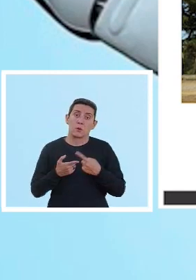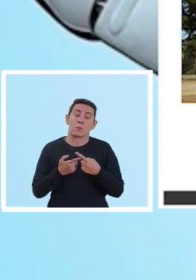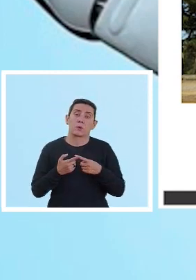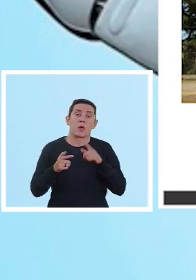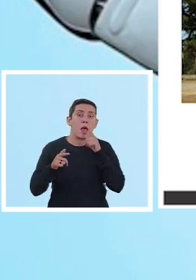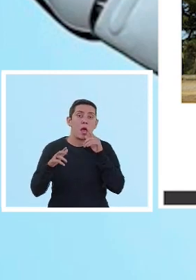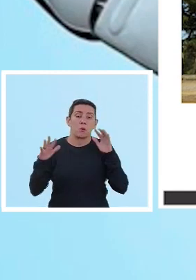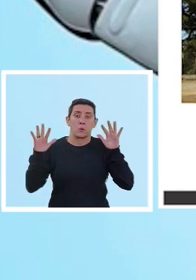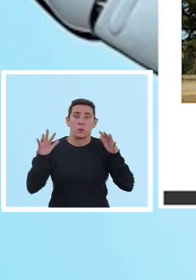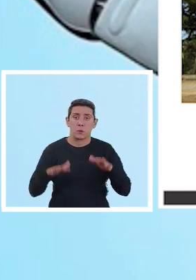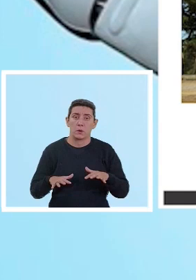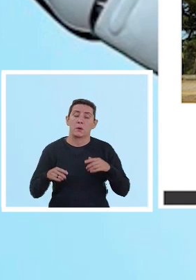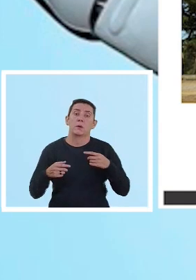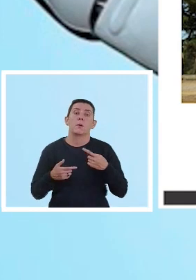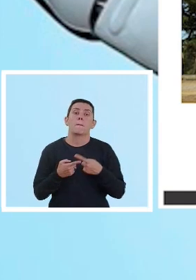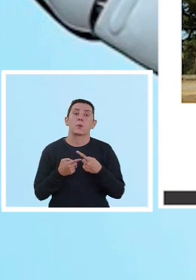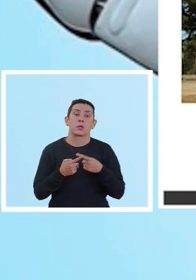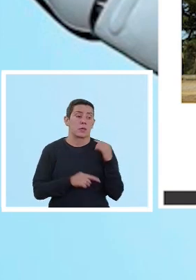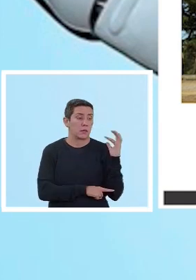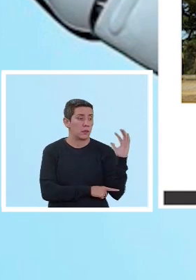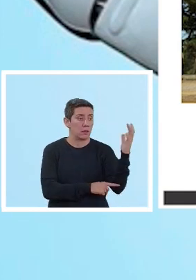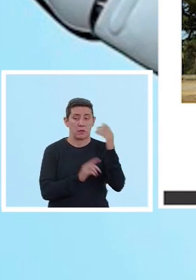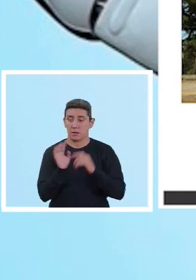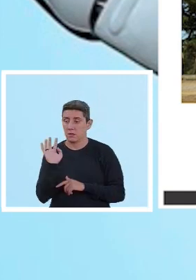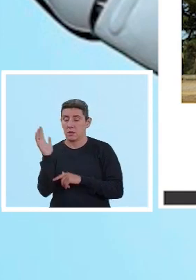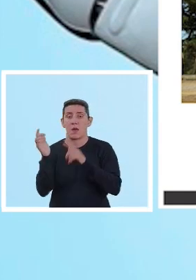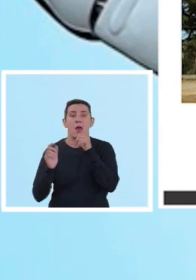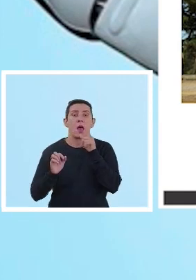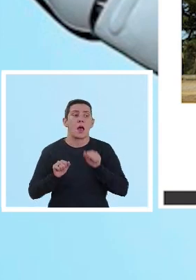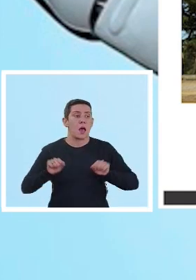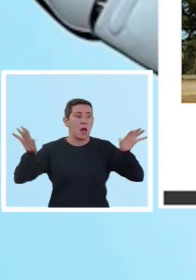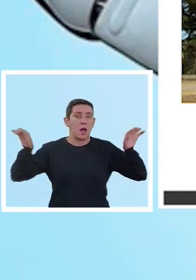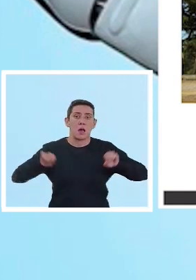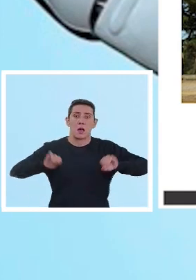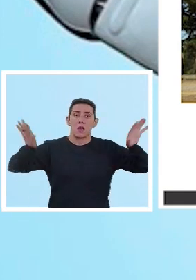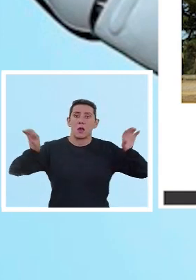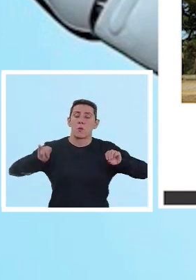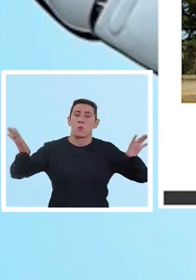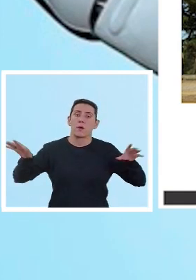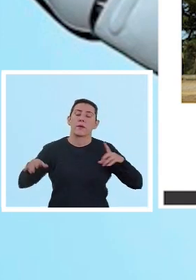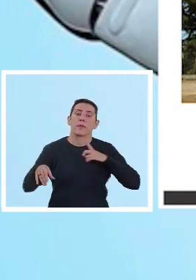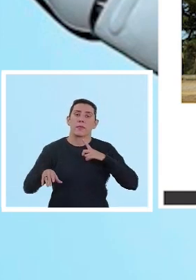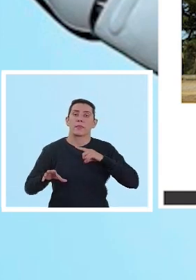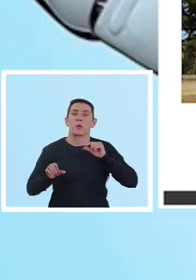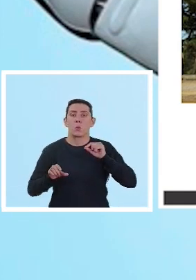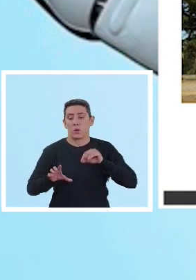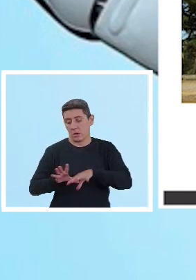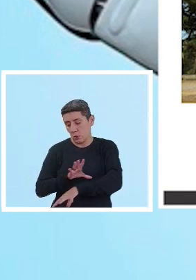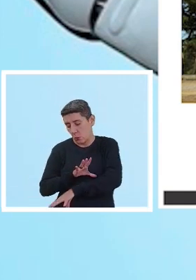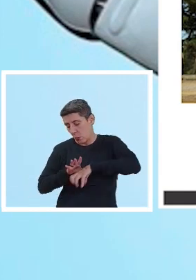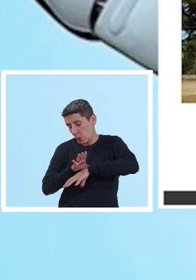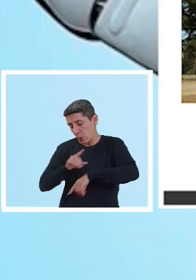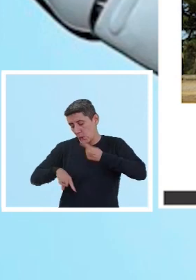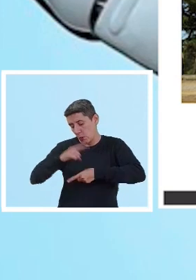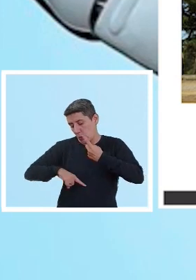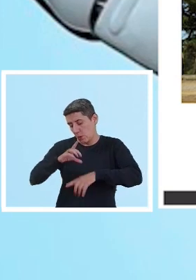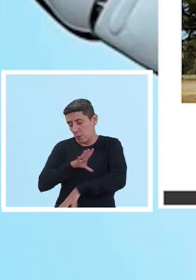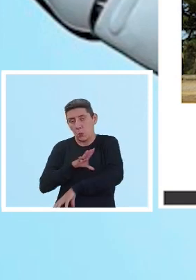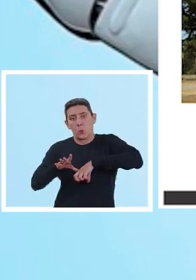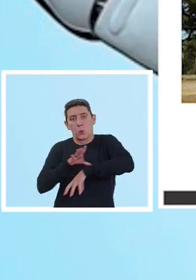Tocantins precisam ser irrigadas não pessoal tem bombas muito grandes de Capitão